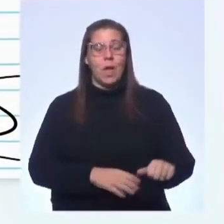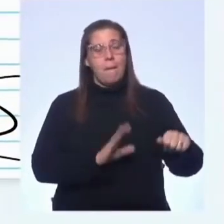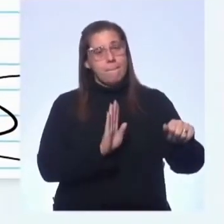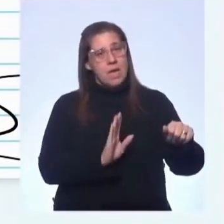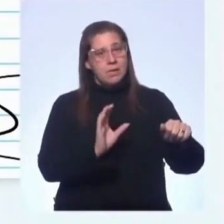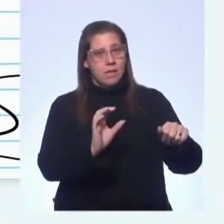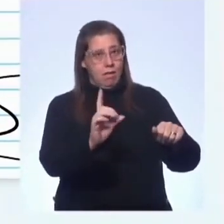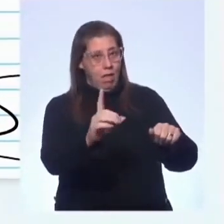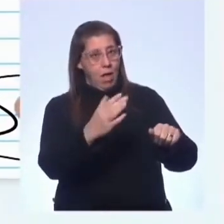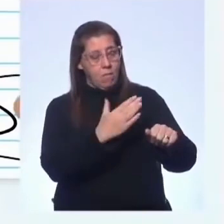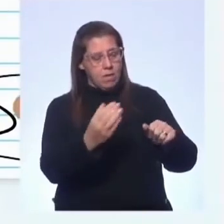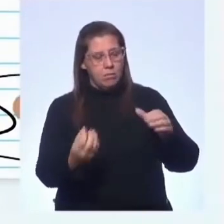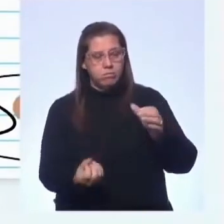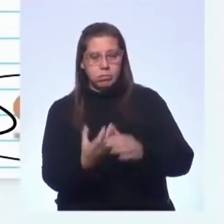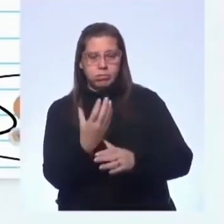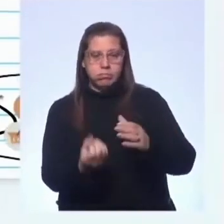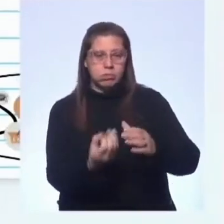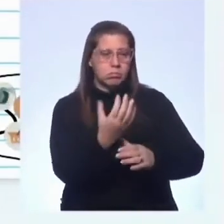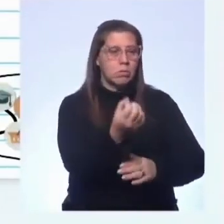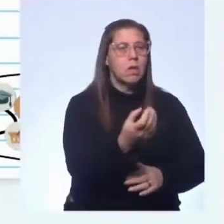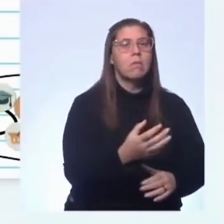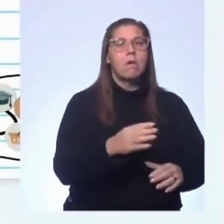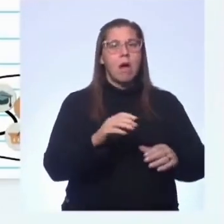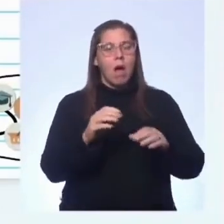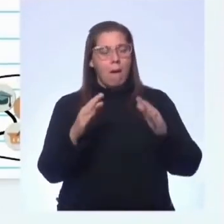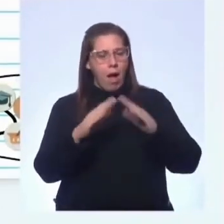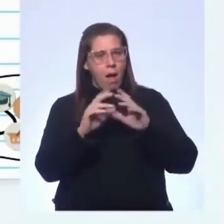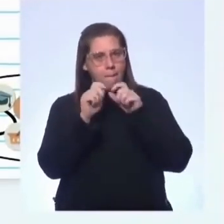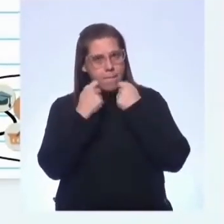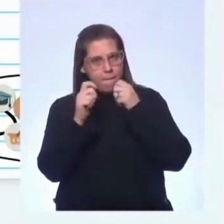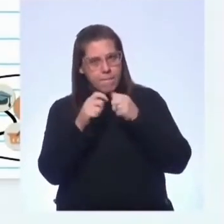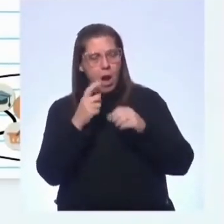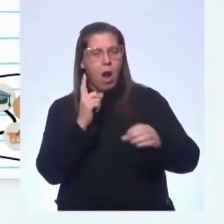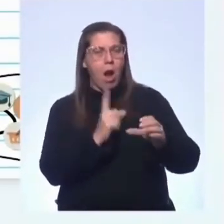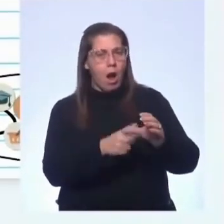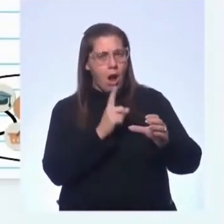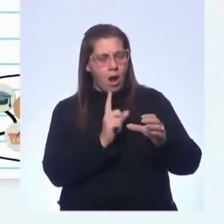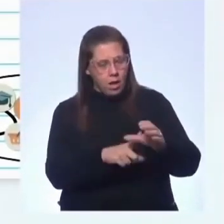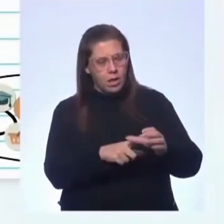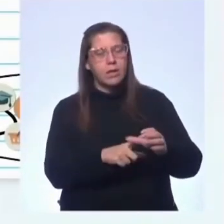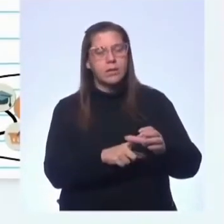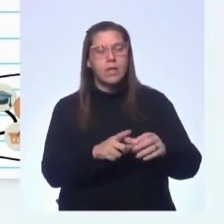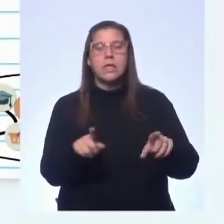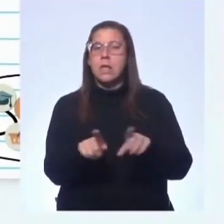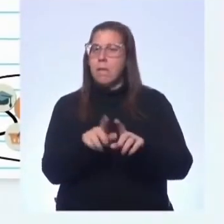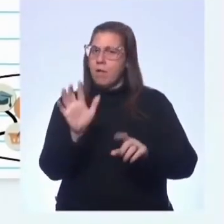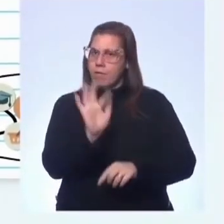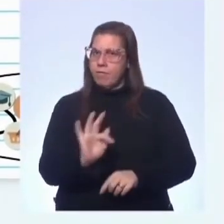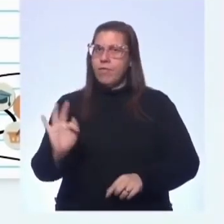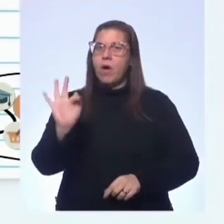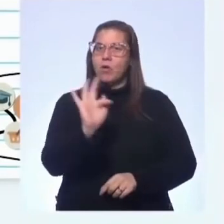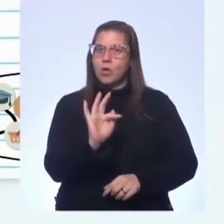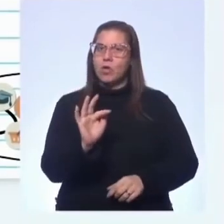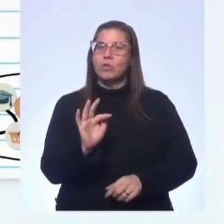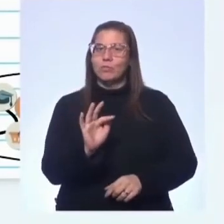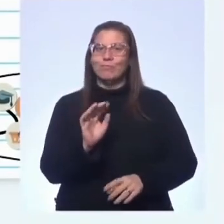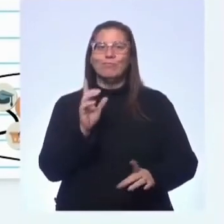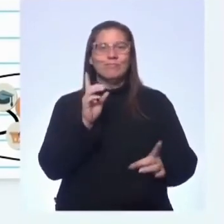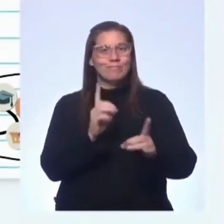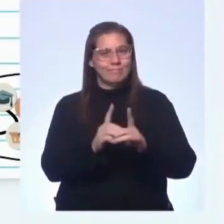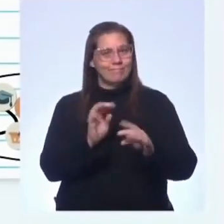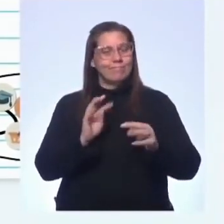D, começam a surgir padarias, consultórios médicos, supermercados e até mesmo universidades para atender a essa nova